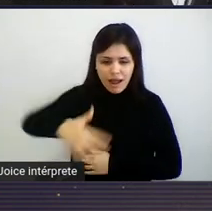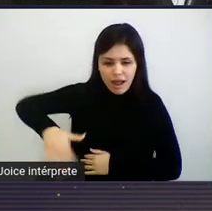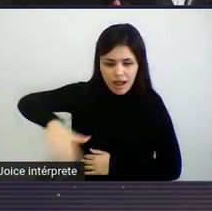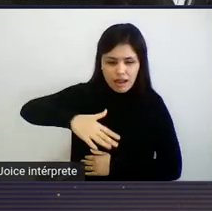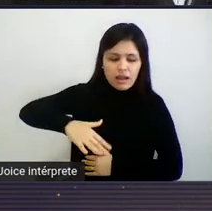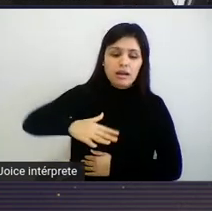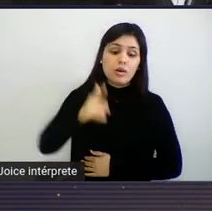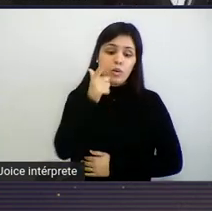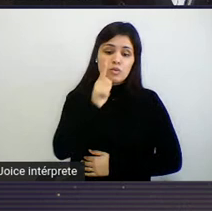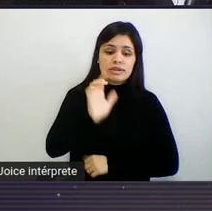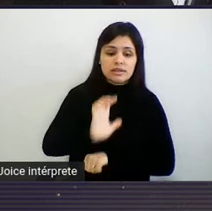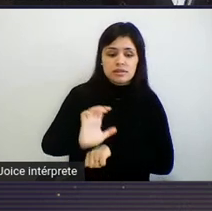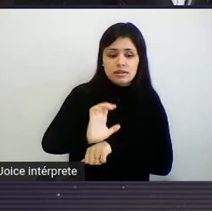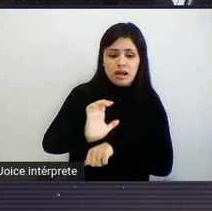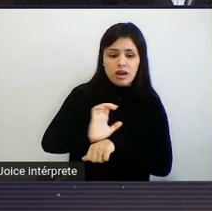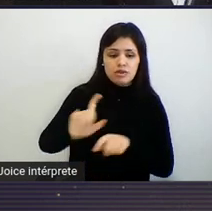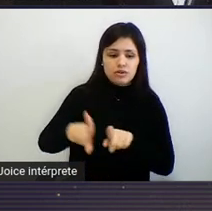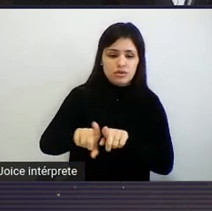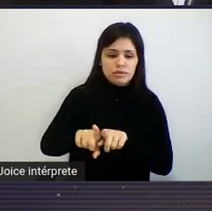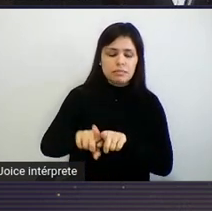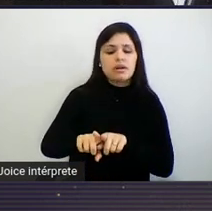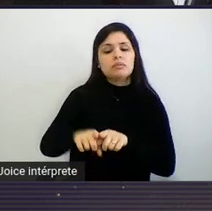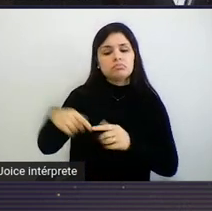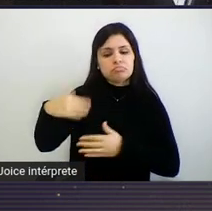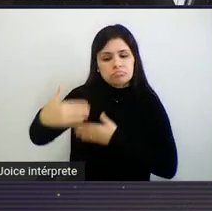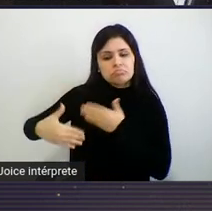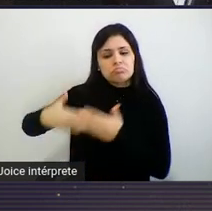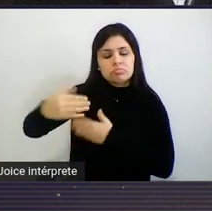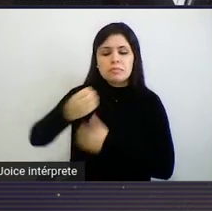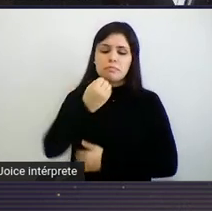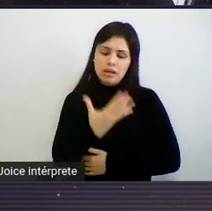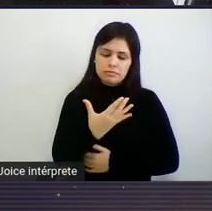estágios e das coisas meio terem caminhado bem para mim nesse sentido.